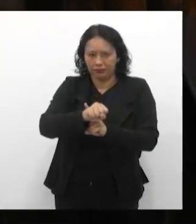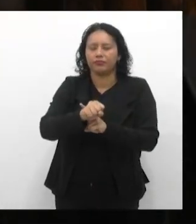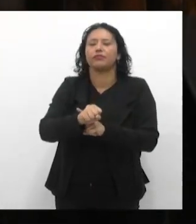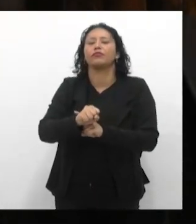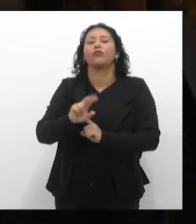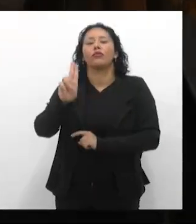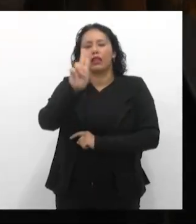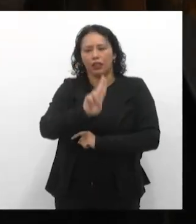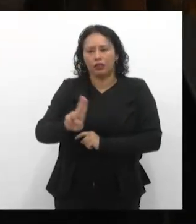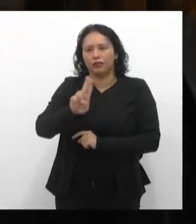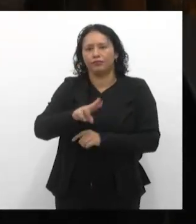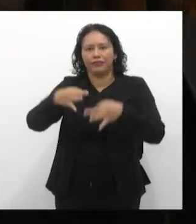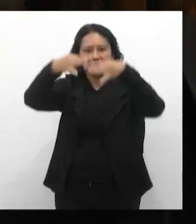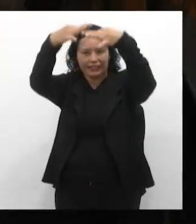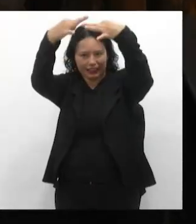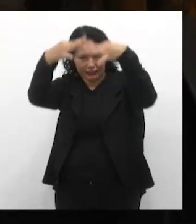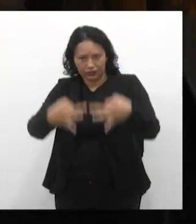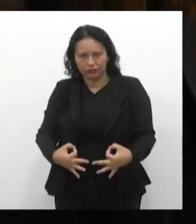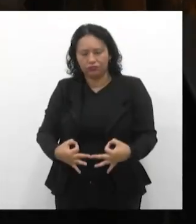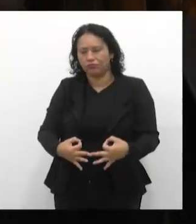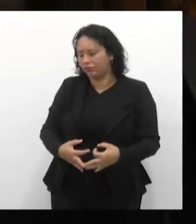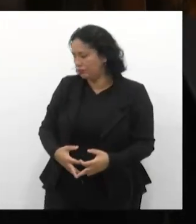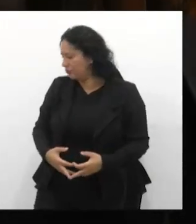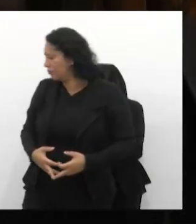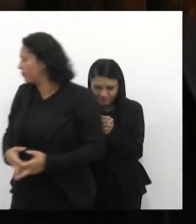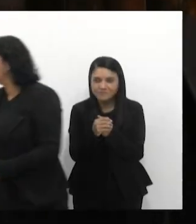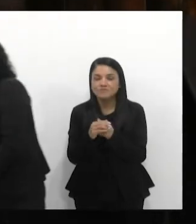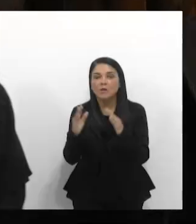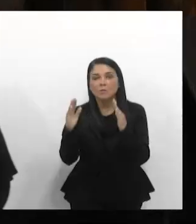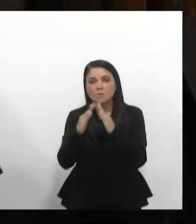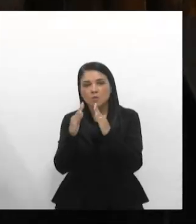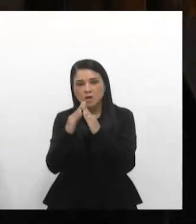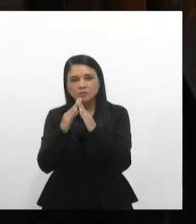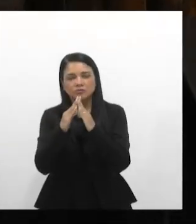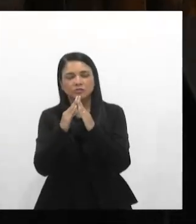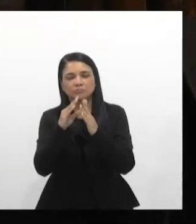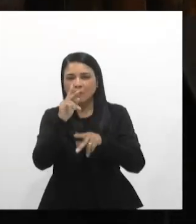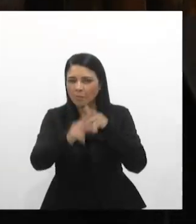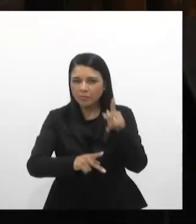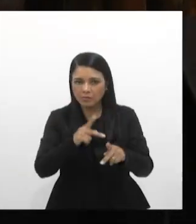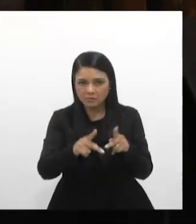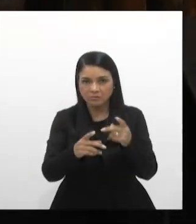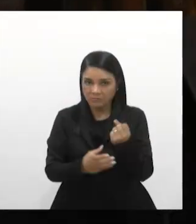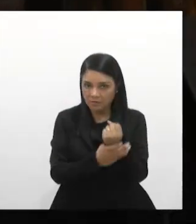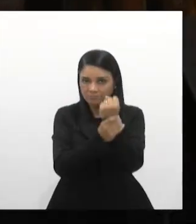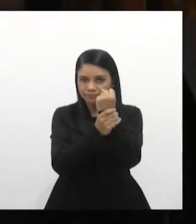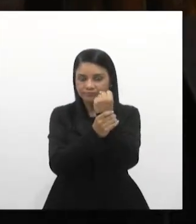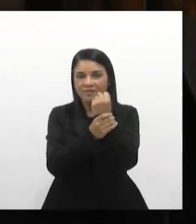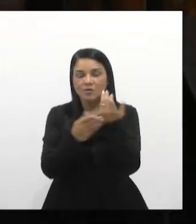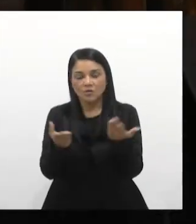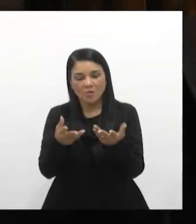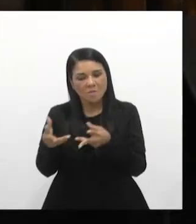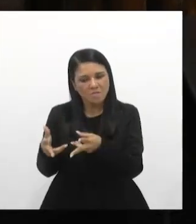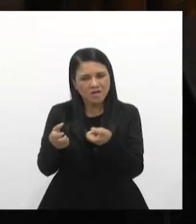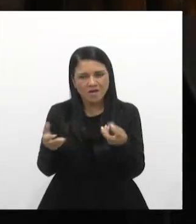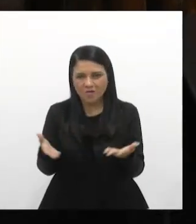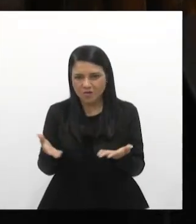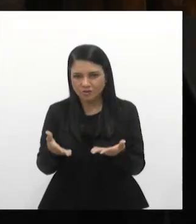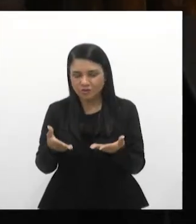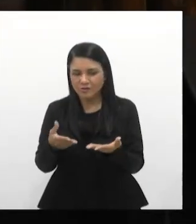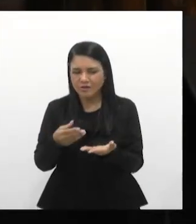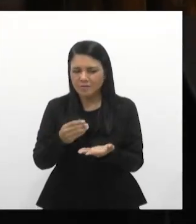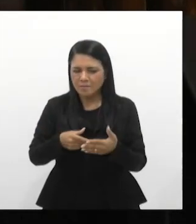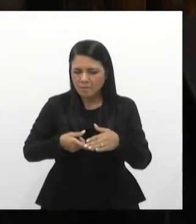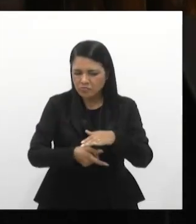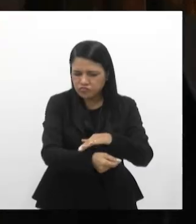maneira concreta de garantir a moradia digna para a população. Mas o que estamos vendo aqui é a possibilidade de tirar dinheiro